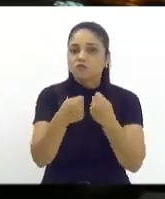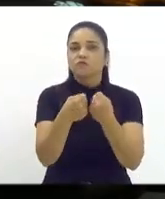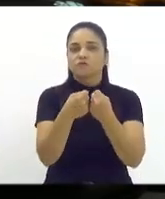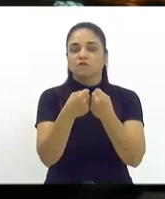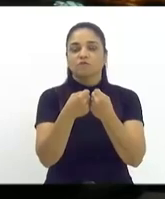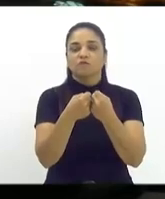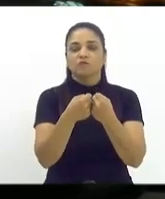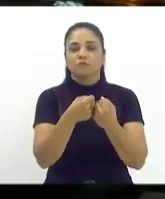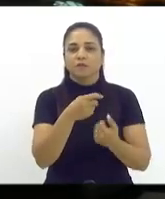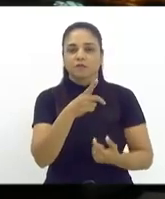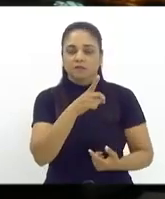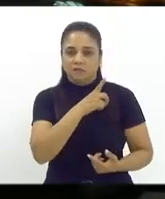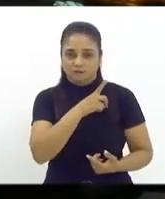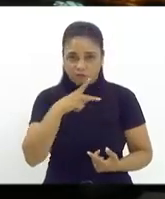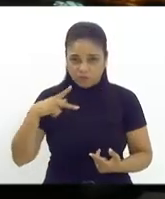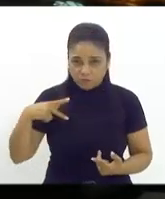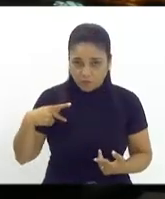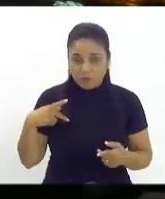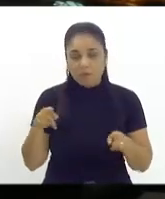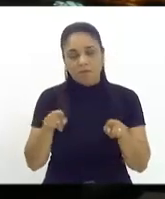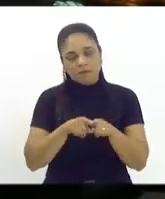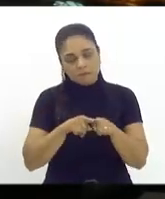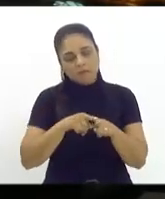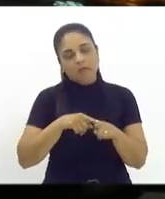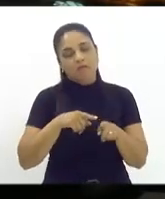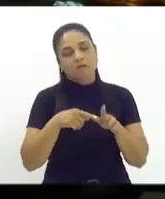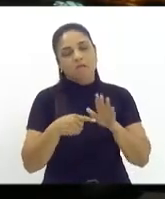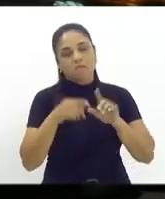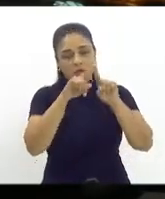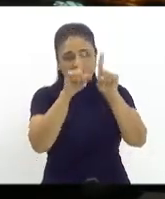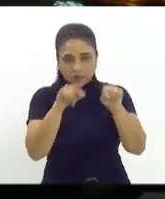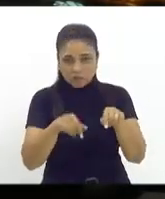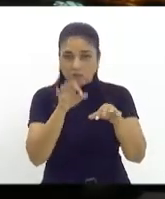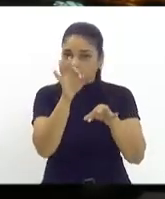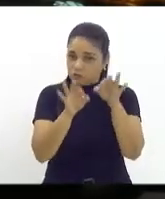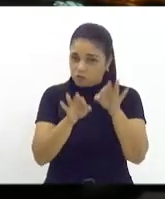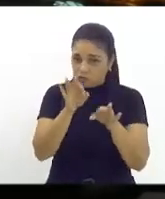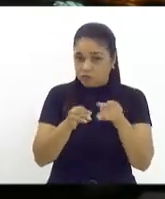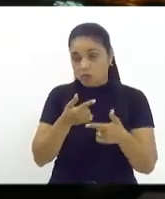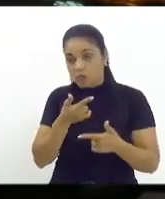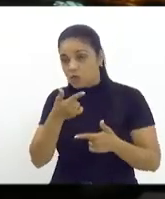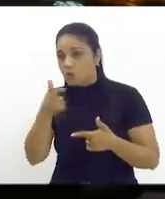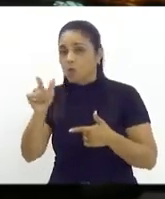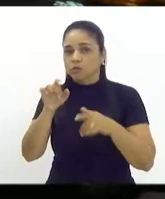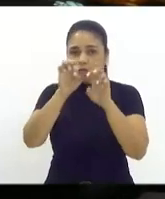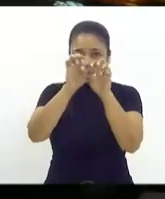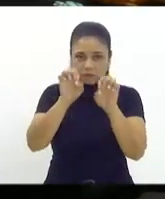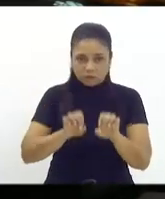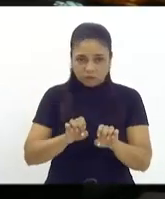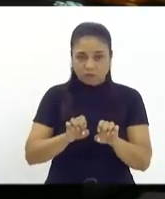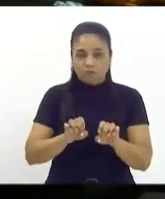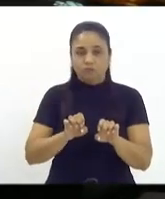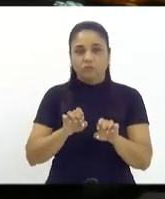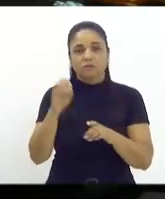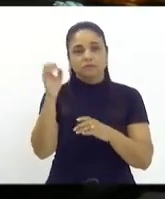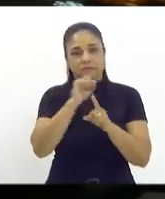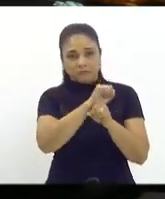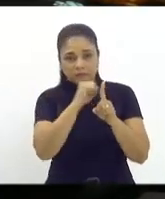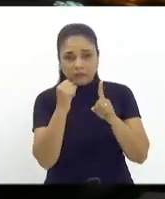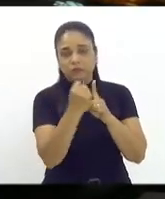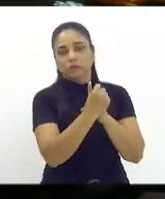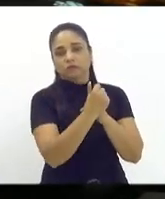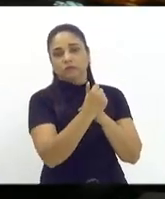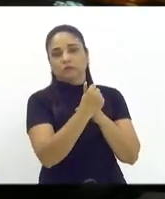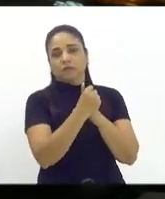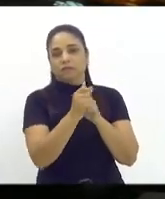nesse sentido mas na afirmação de que também sistema de justiça como outro existe estruturas do da nossa sociedade